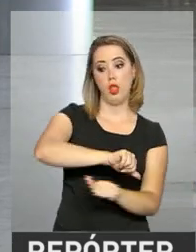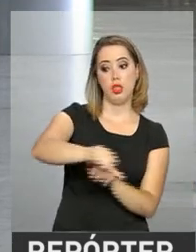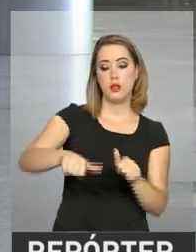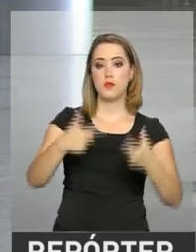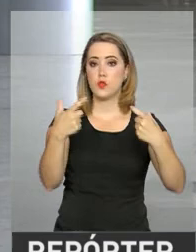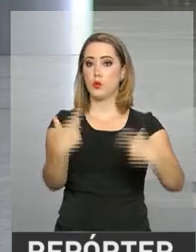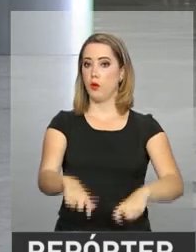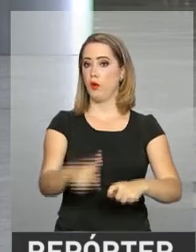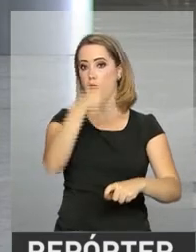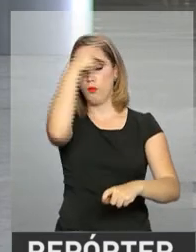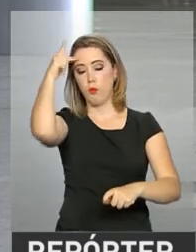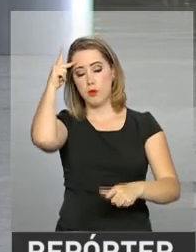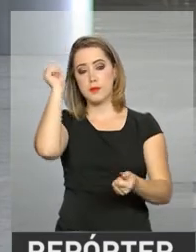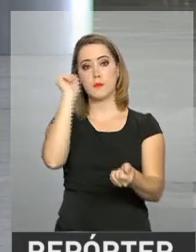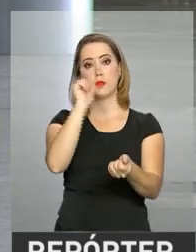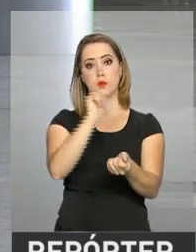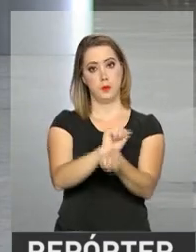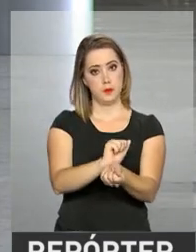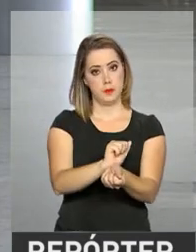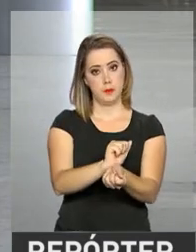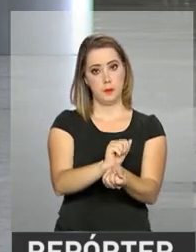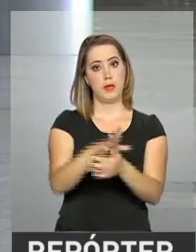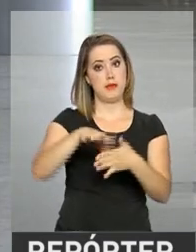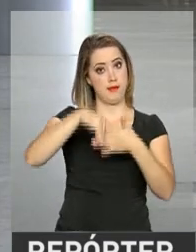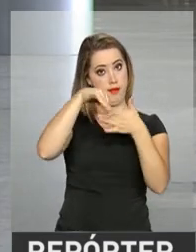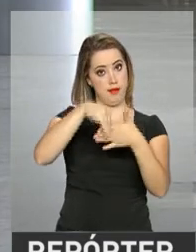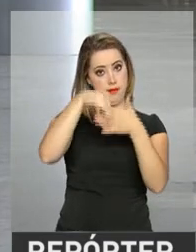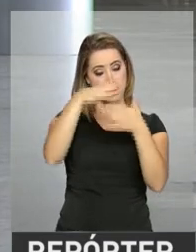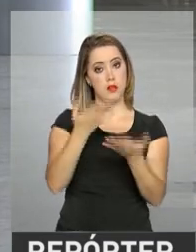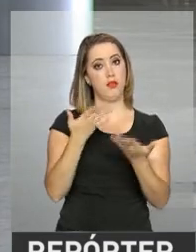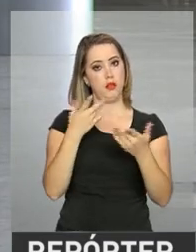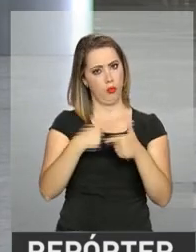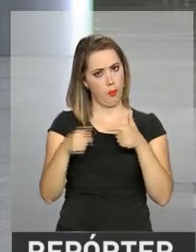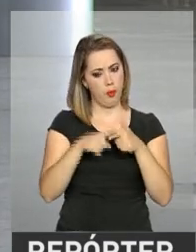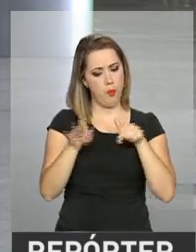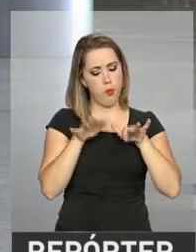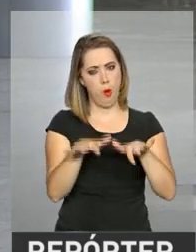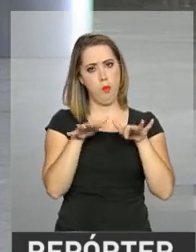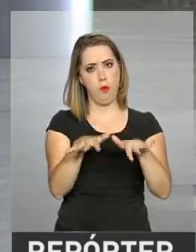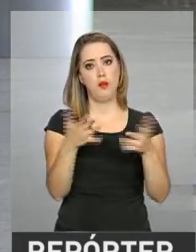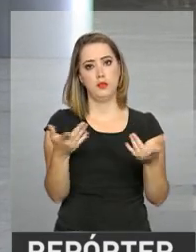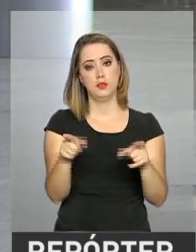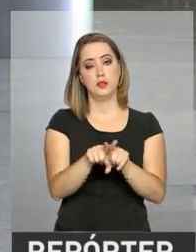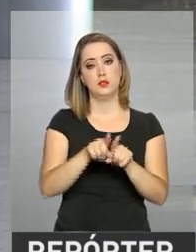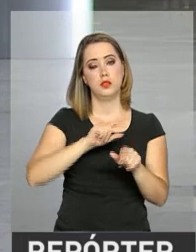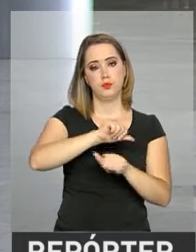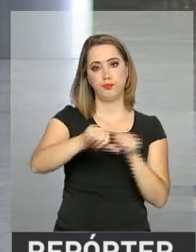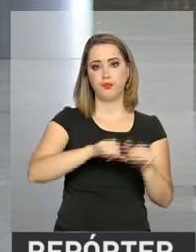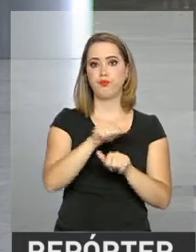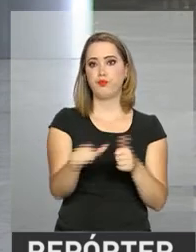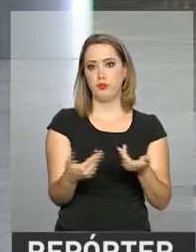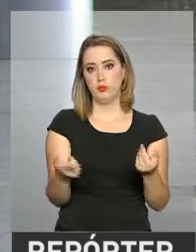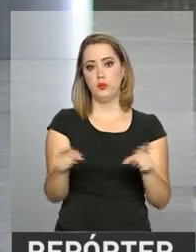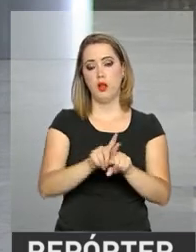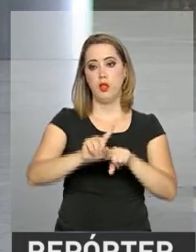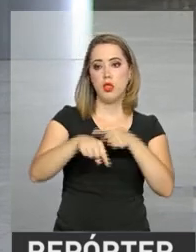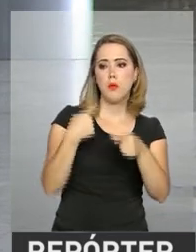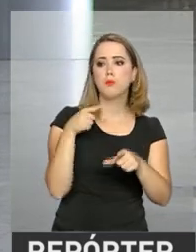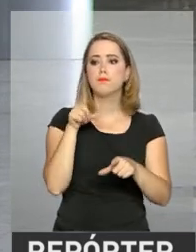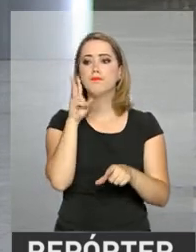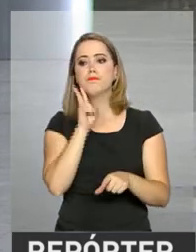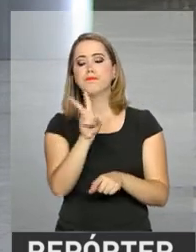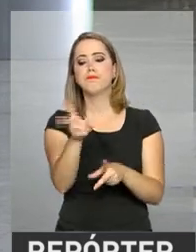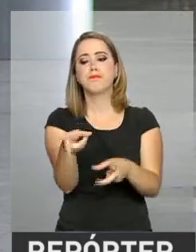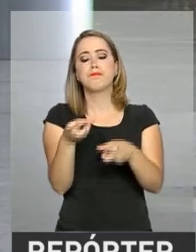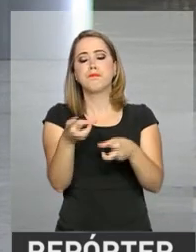rebelião do presídio Anísio Jobim para presídios federais. Isso vai ocorrer logo depois que eles forem